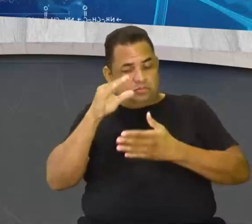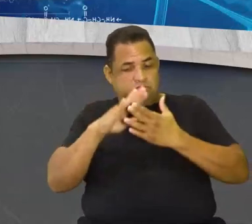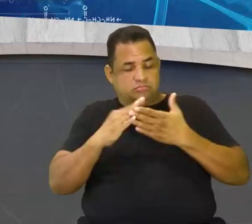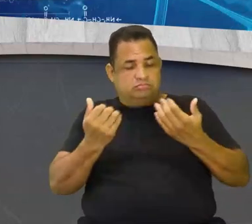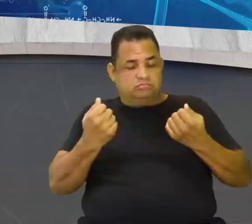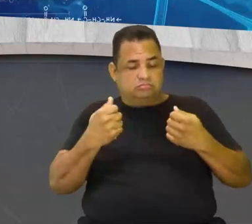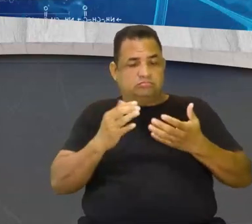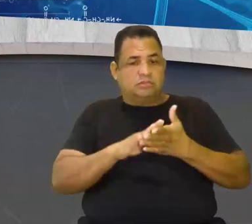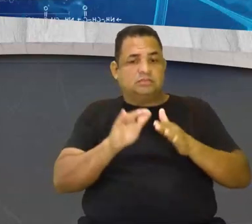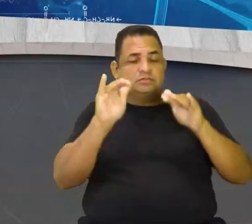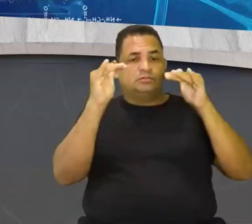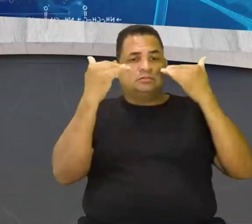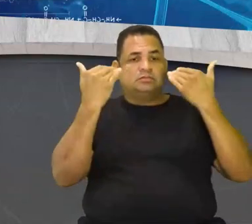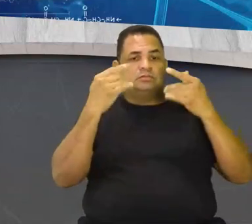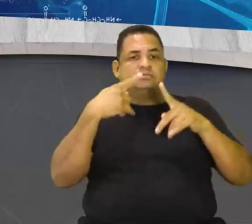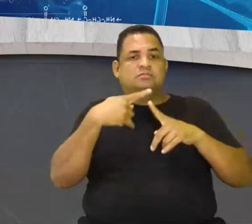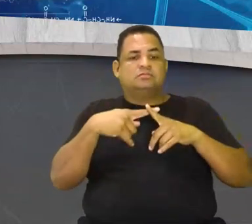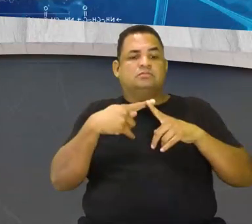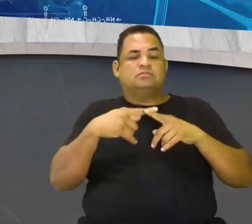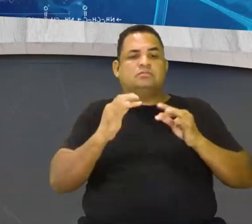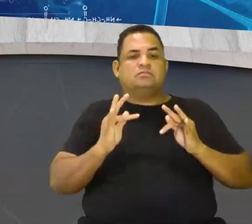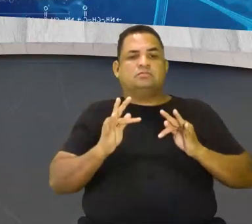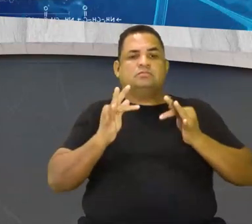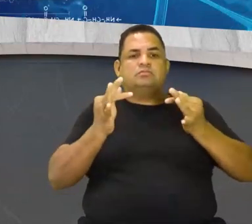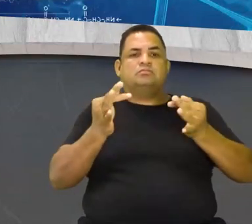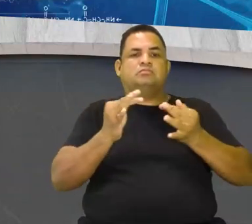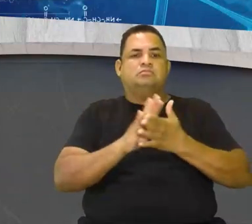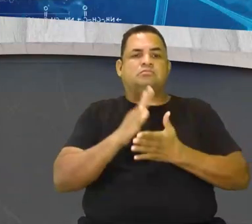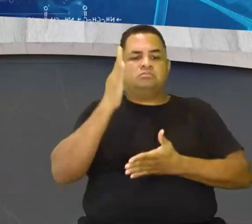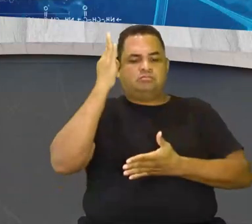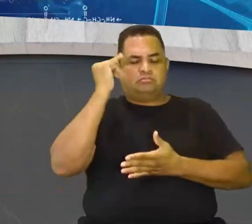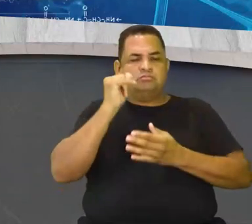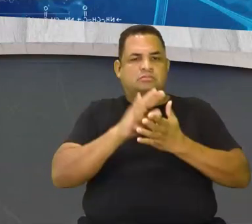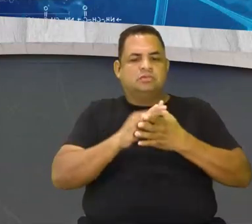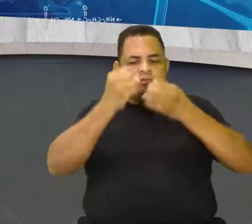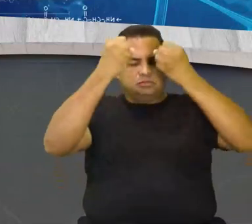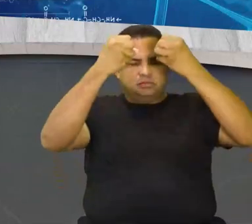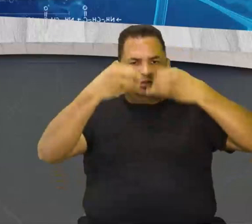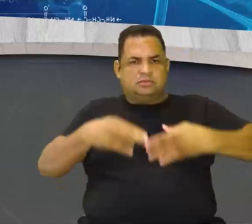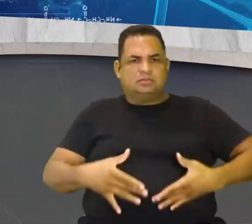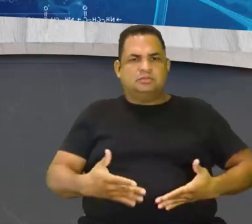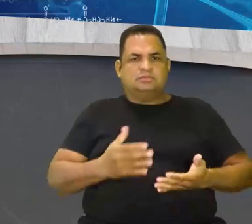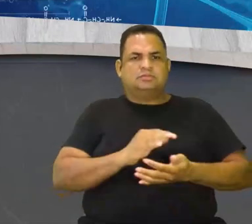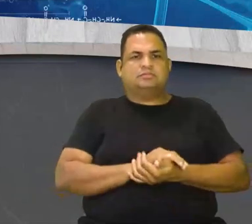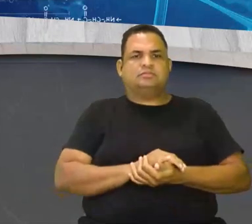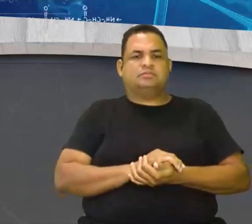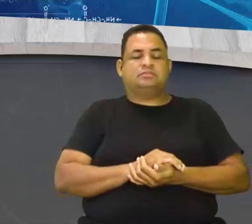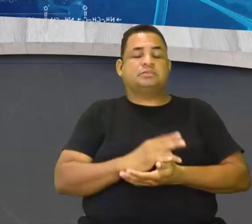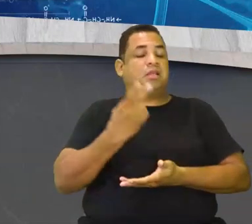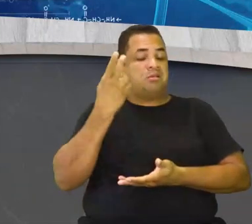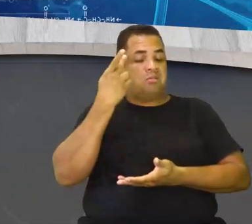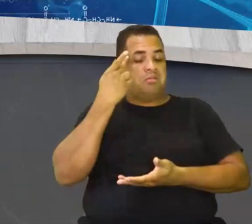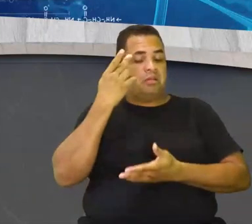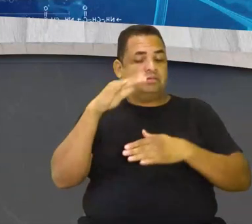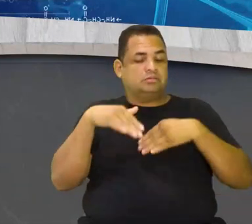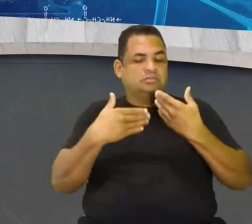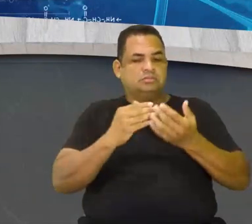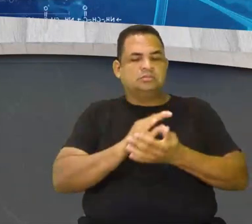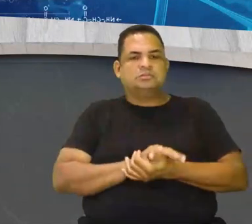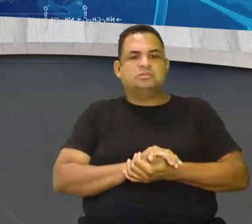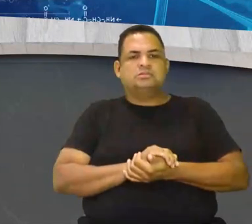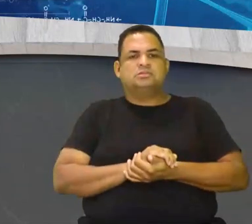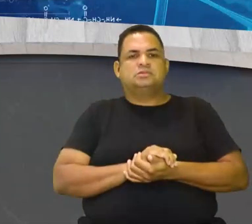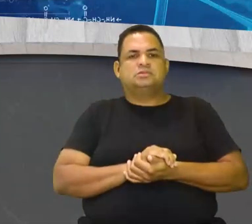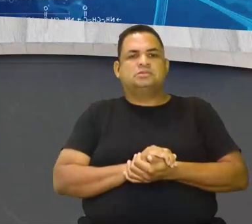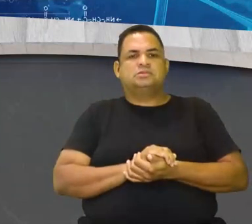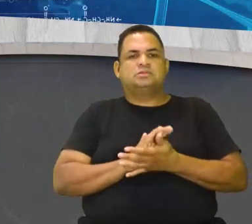aluno fique ligado, porque futuramente, sabia que nós vamos abordar sobre esse tema? E é muito comum, porque a água sanitária